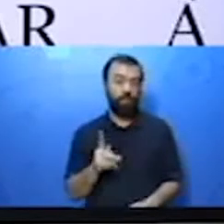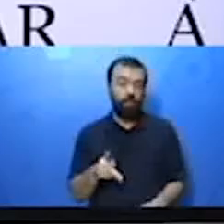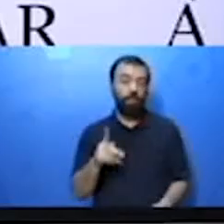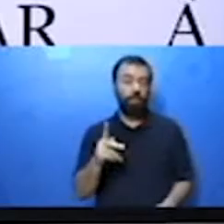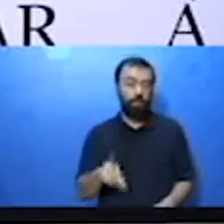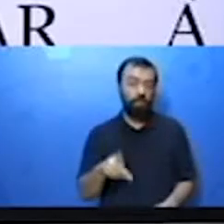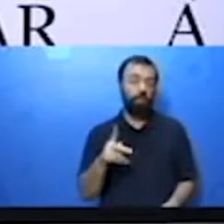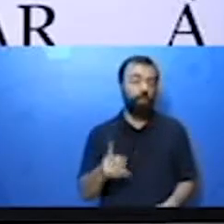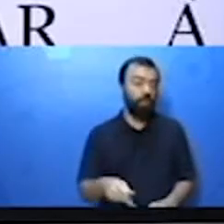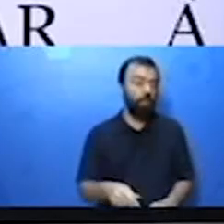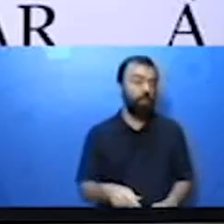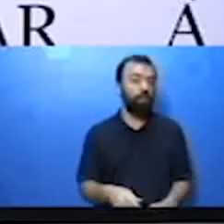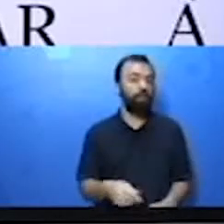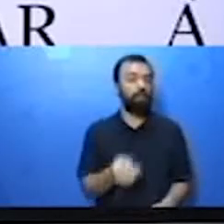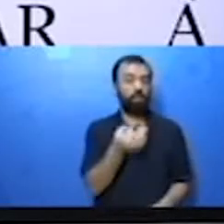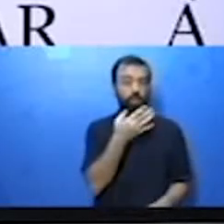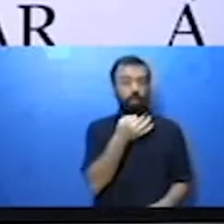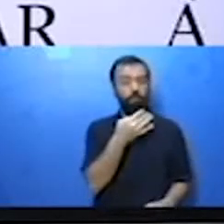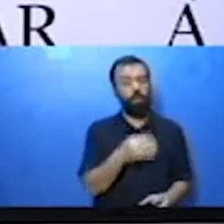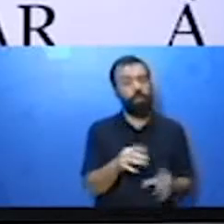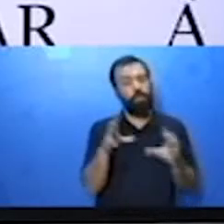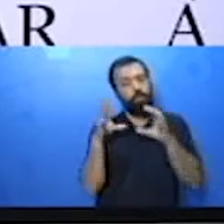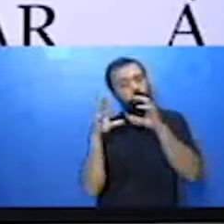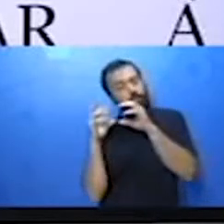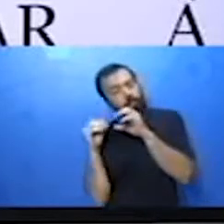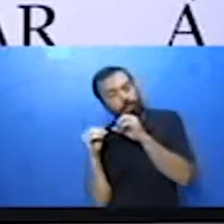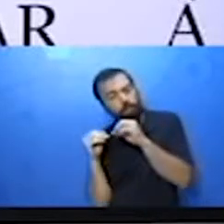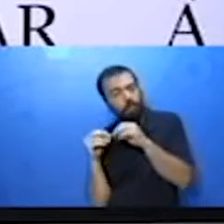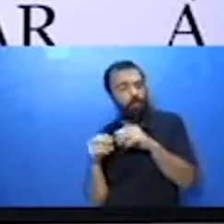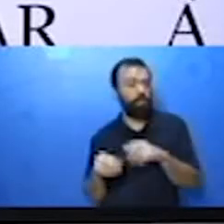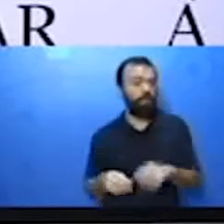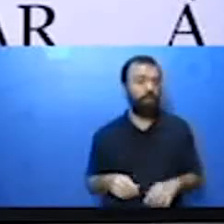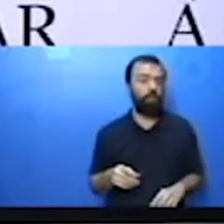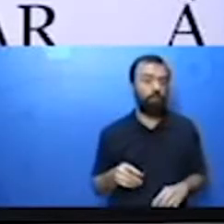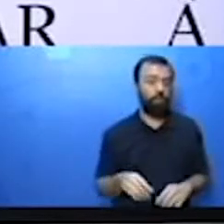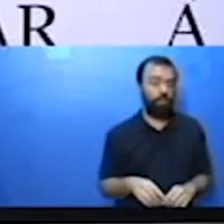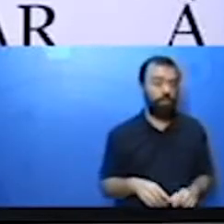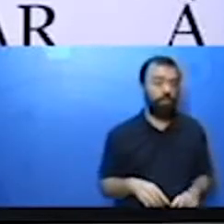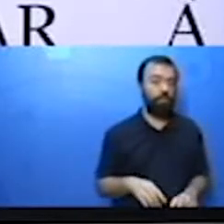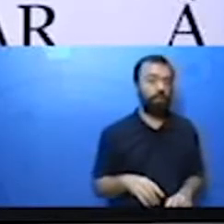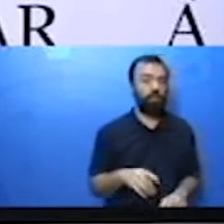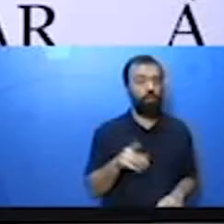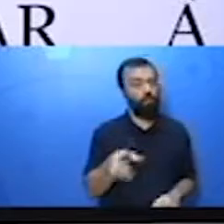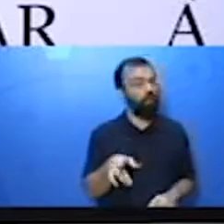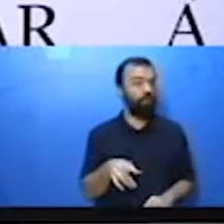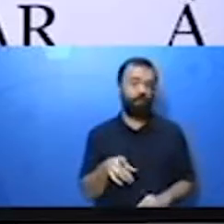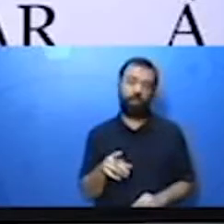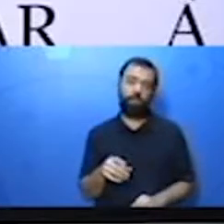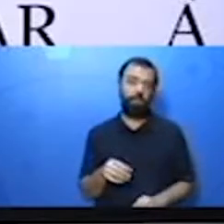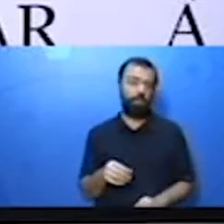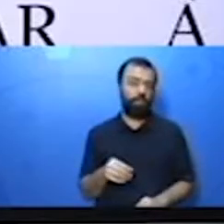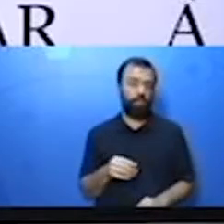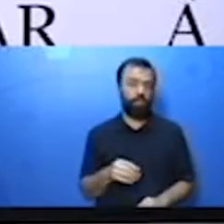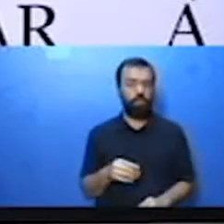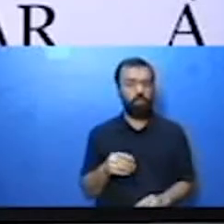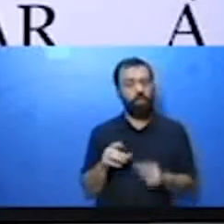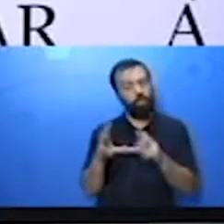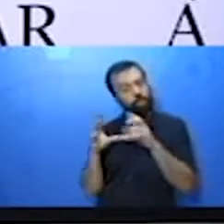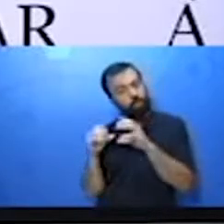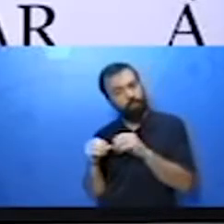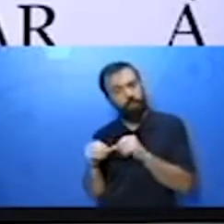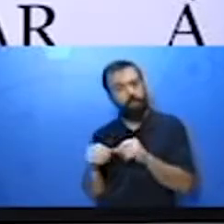risco, né, gente? Remédio para dormir é um risco, muita atenção. Ele vicia, depois você não consegue dormir sem